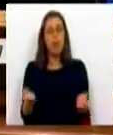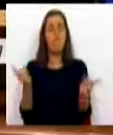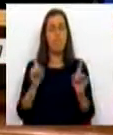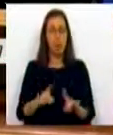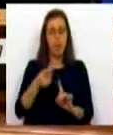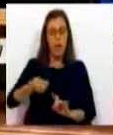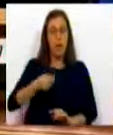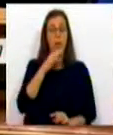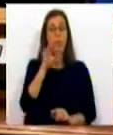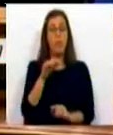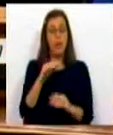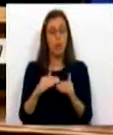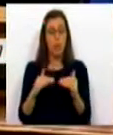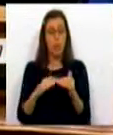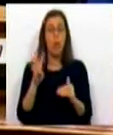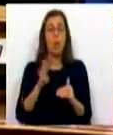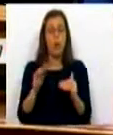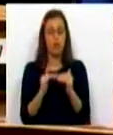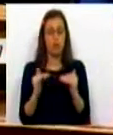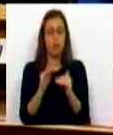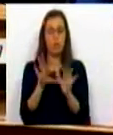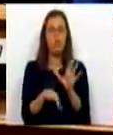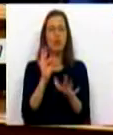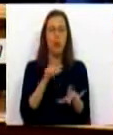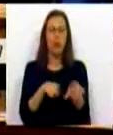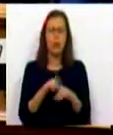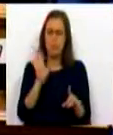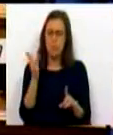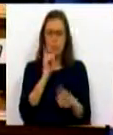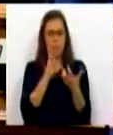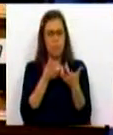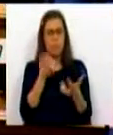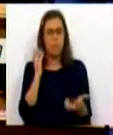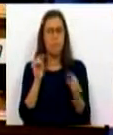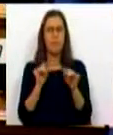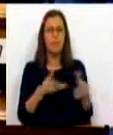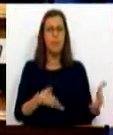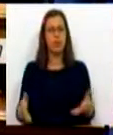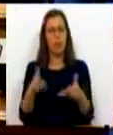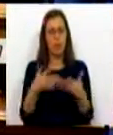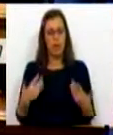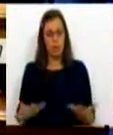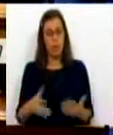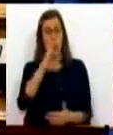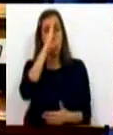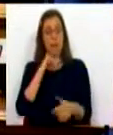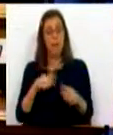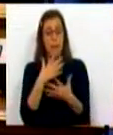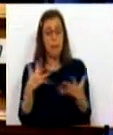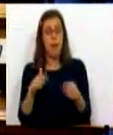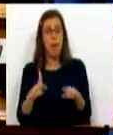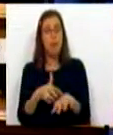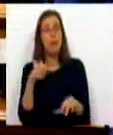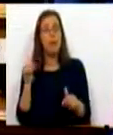o abono de família do 4º escalão, é a escolha política mais relevante da estratégia do atual Governo e desta